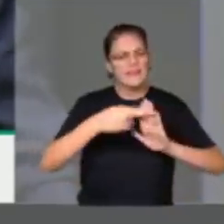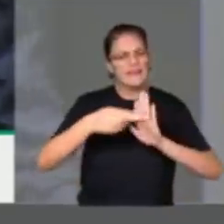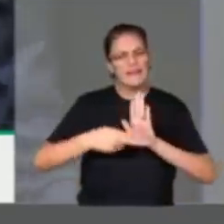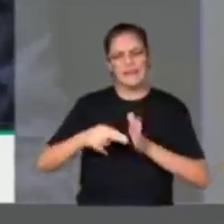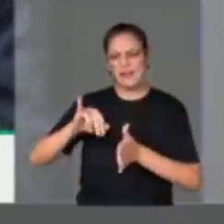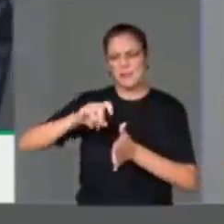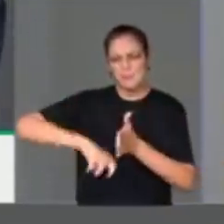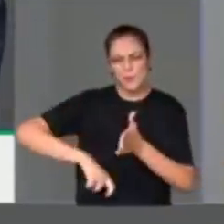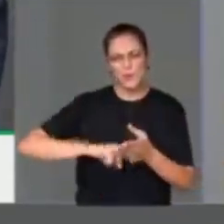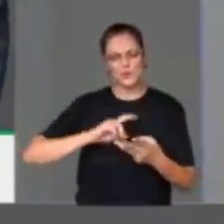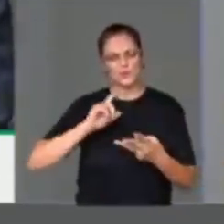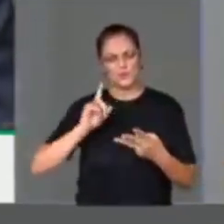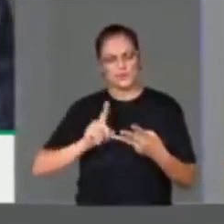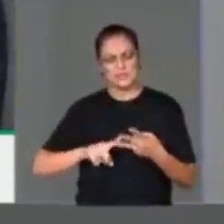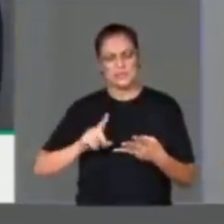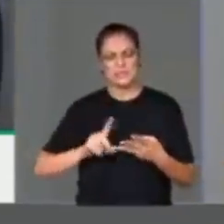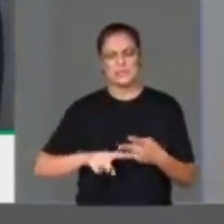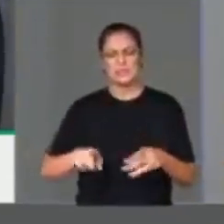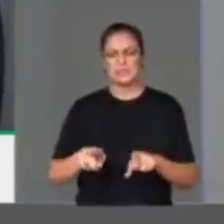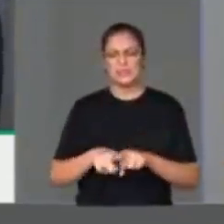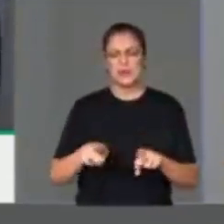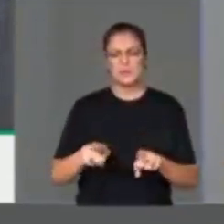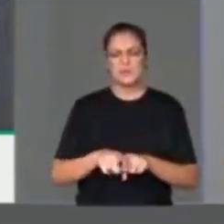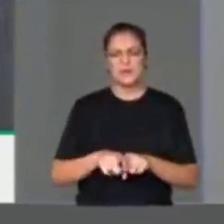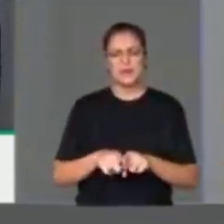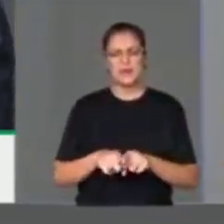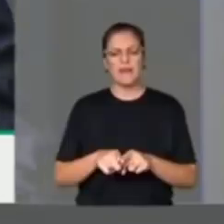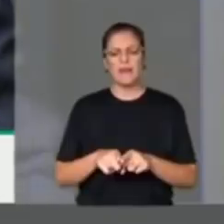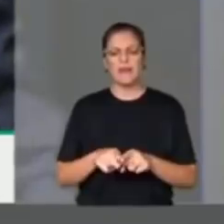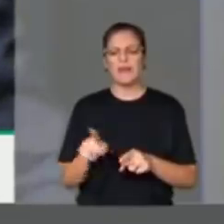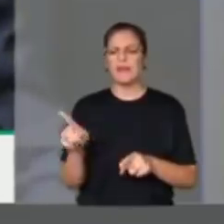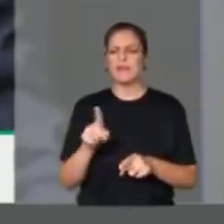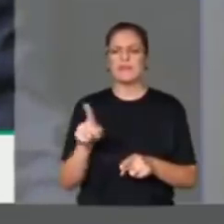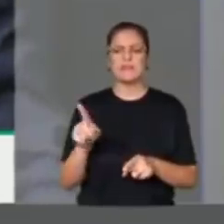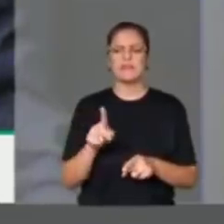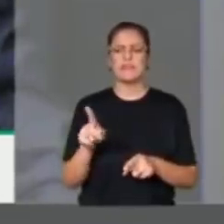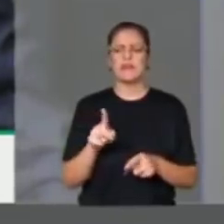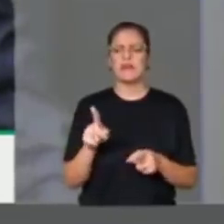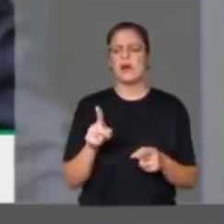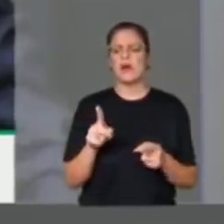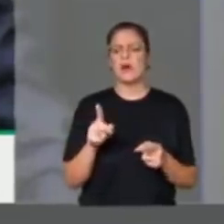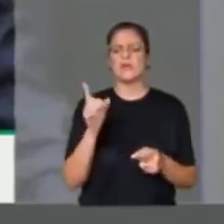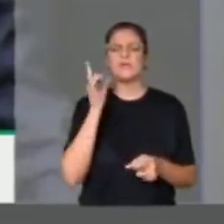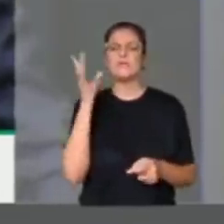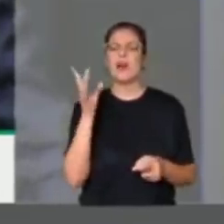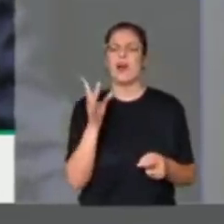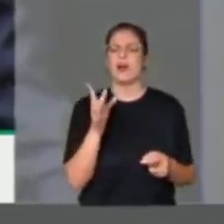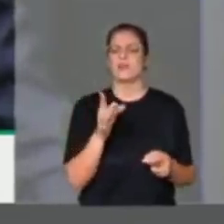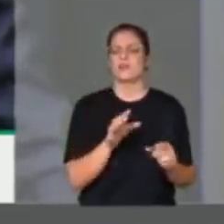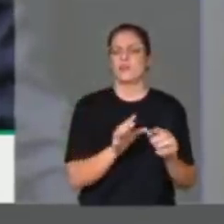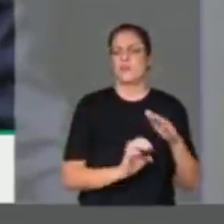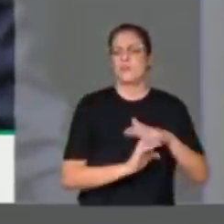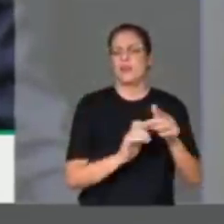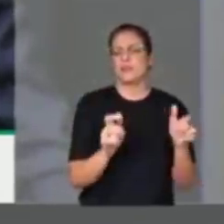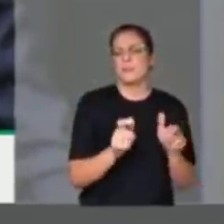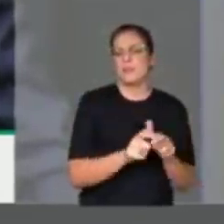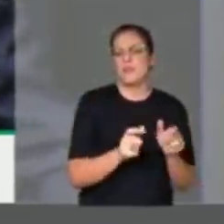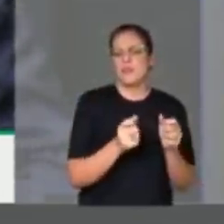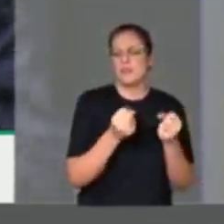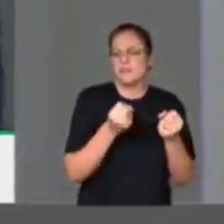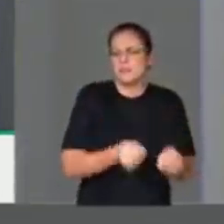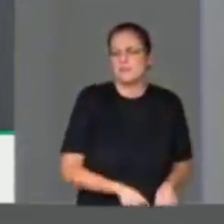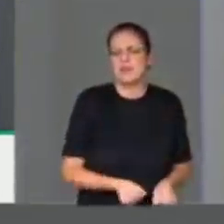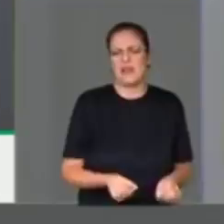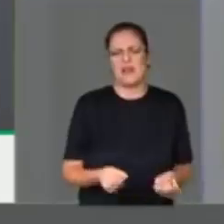quanto também à regressividade do nosso imposto. Né? Não só o nosso imposto é caro, como ele é complexo e